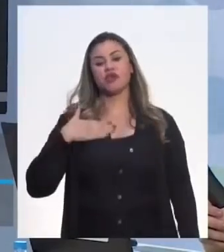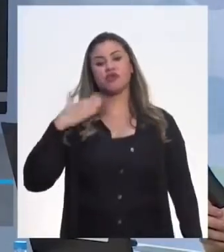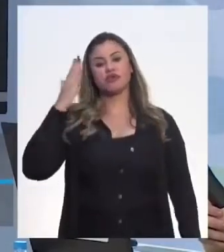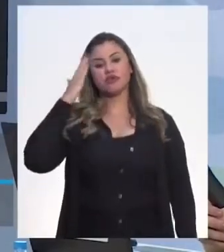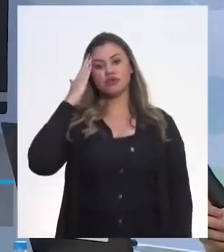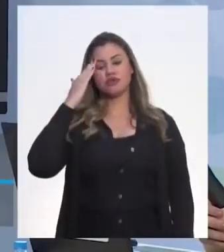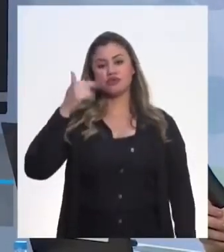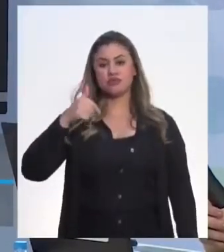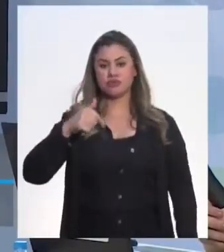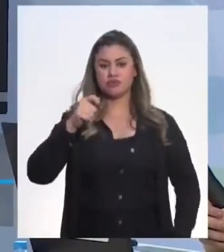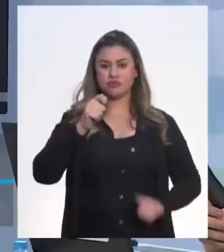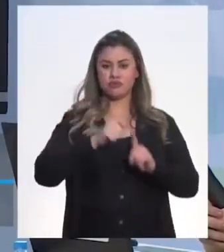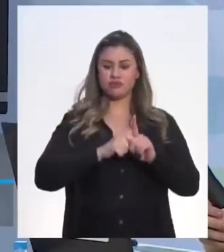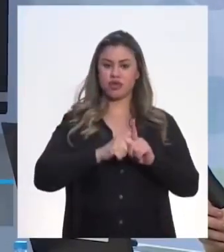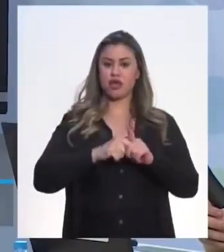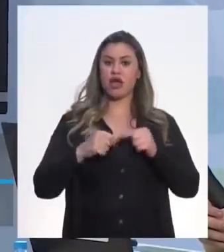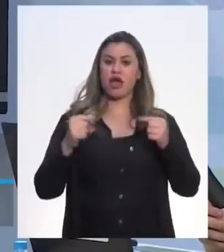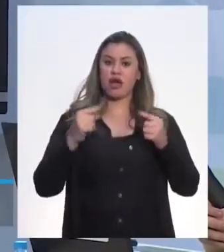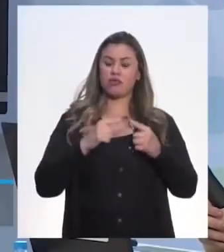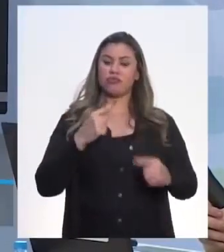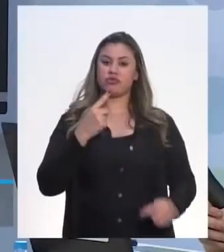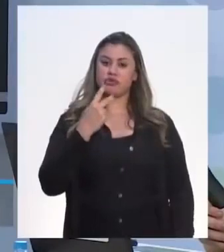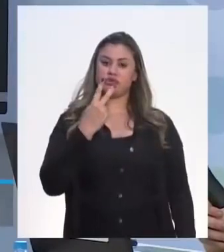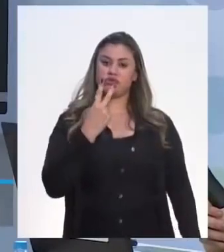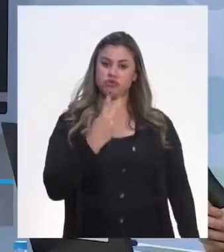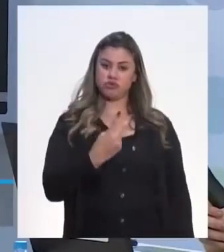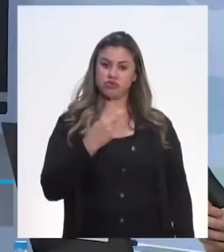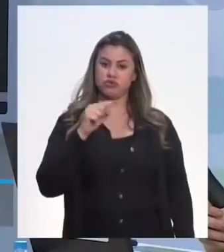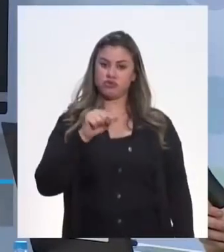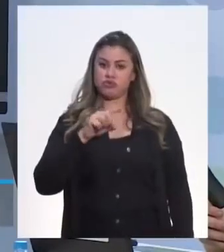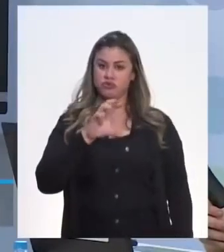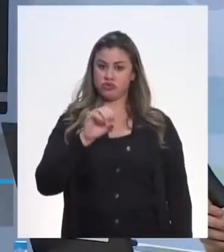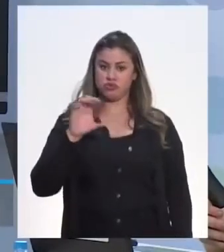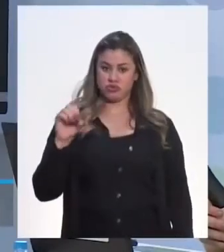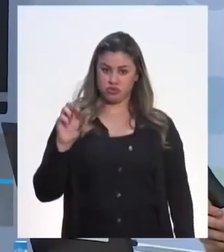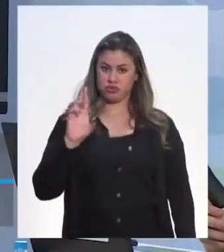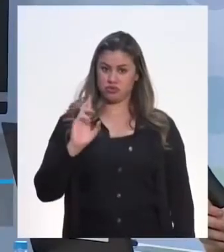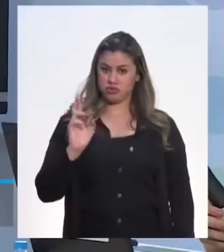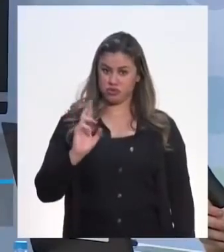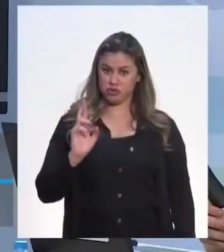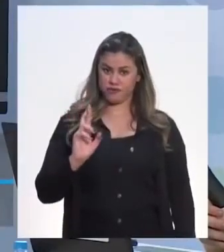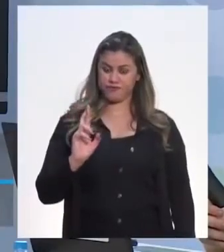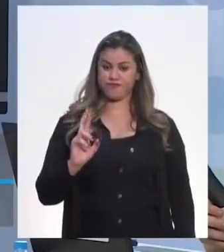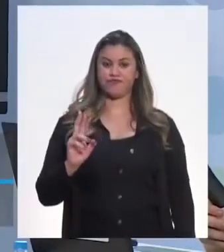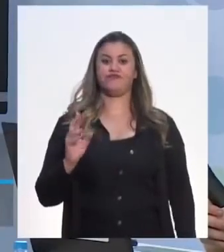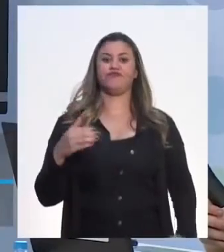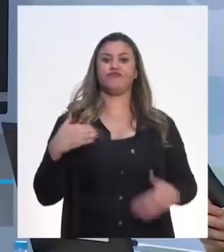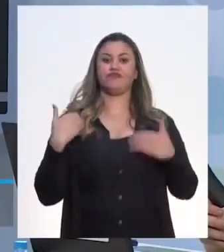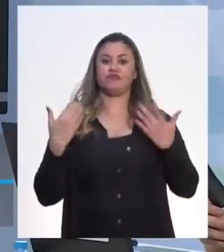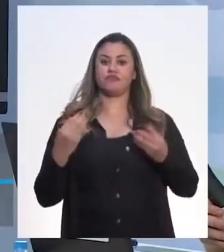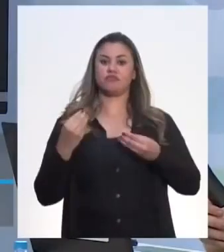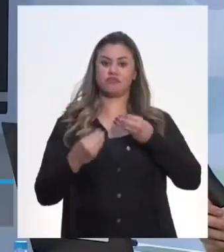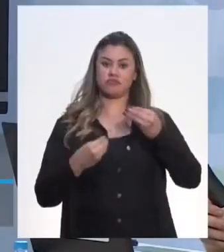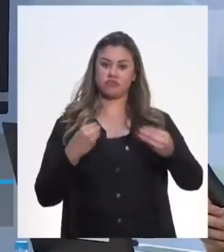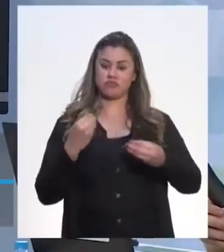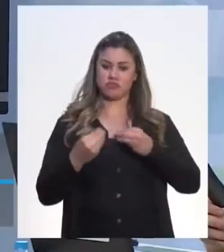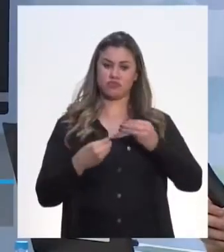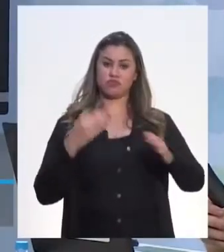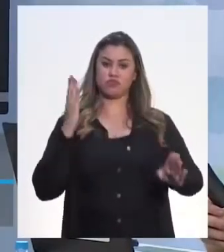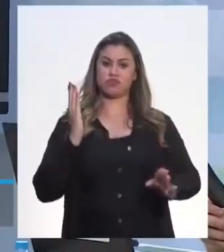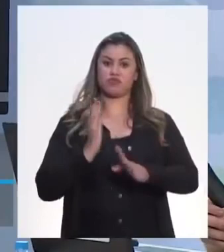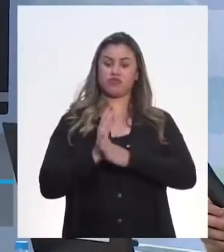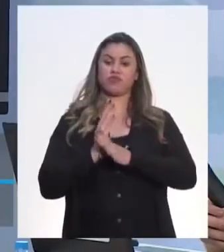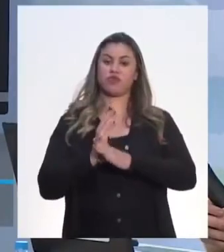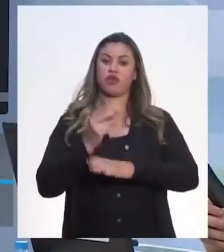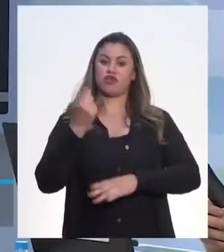meses o salário dela era r$ 2500 então eu vou descobrir quanto que